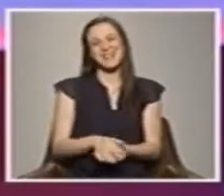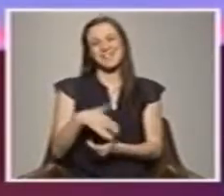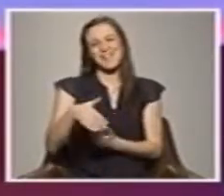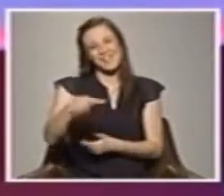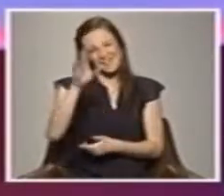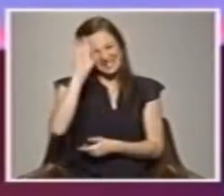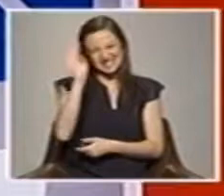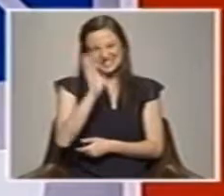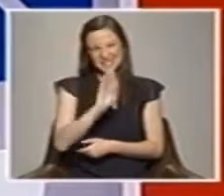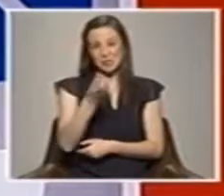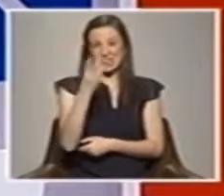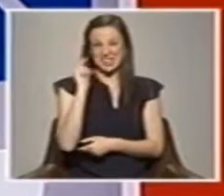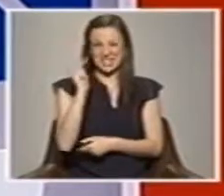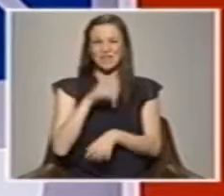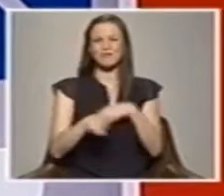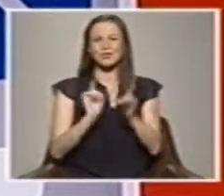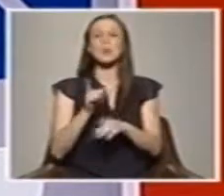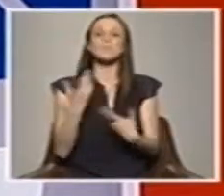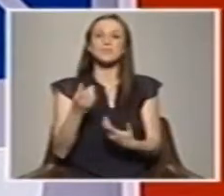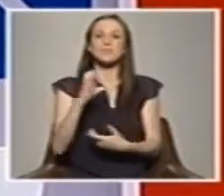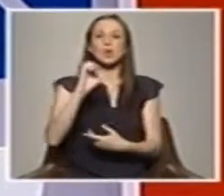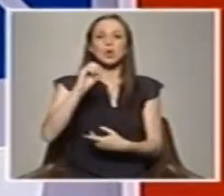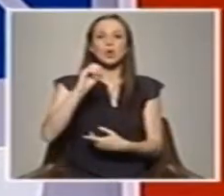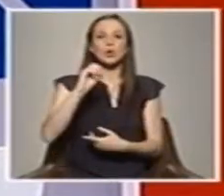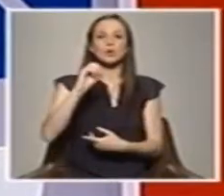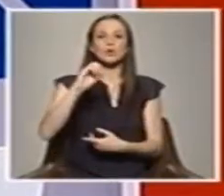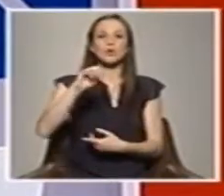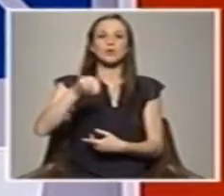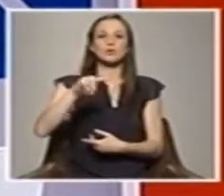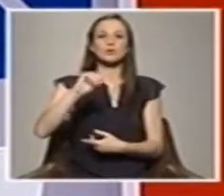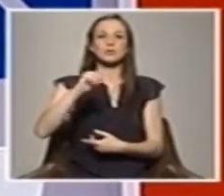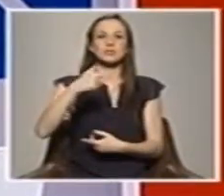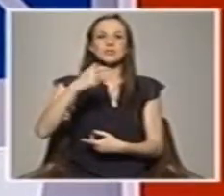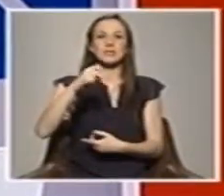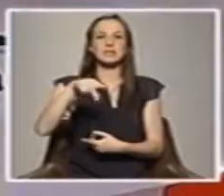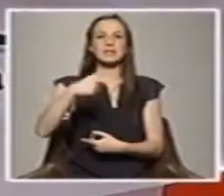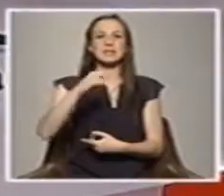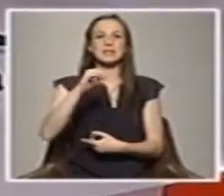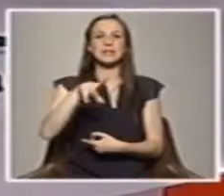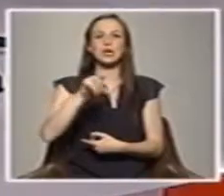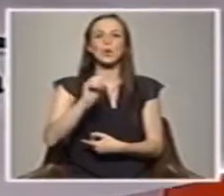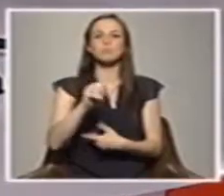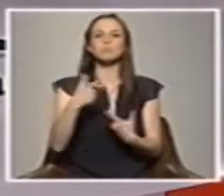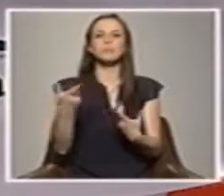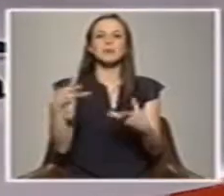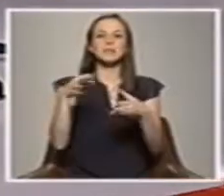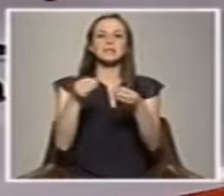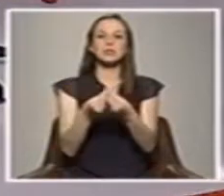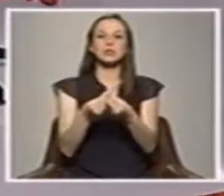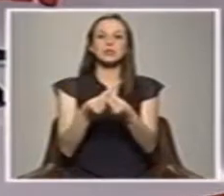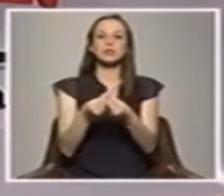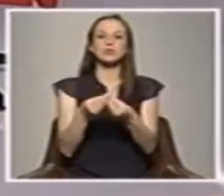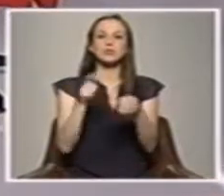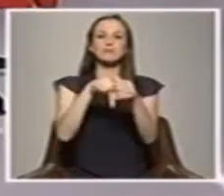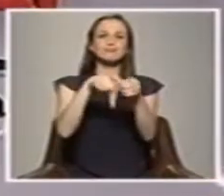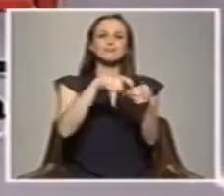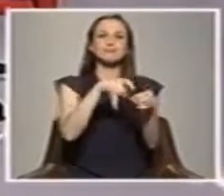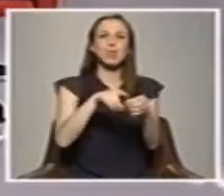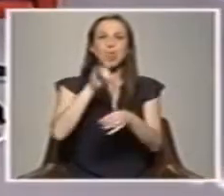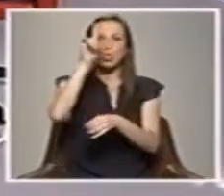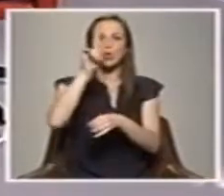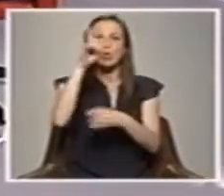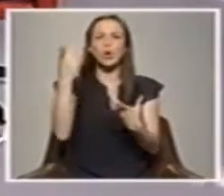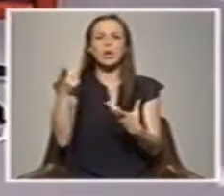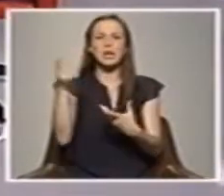andado a fazer durante estes 3 anos. Constantino Silva, bem-vindo. Está aqui a representar a União de Cooperativas Chuca Norte. Esta união tem um mercado